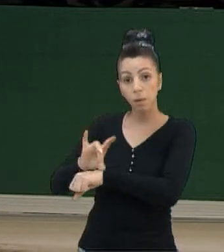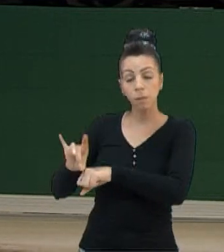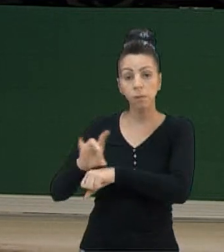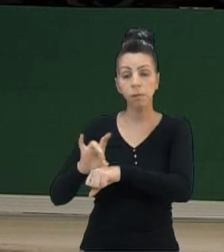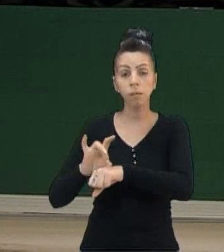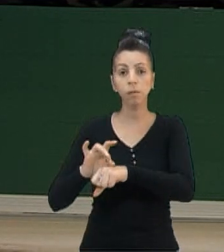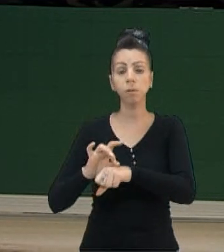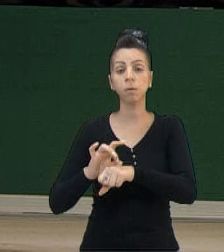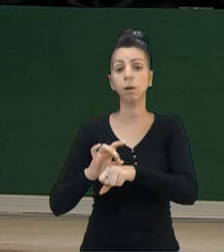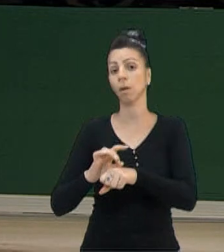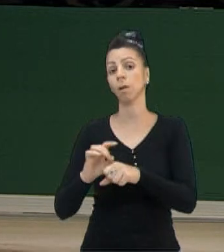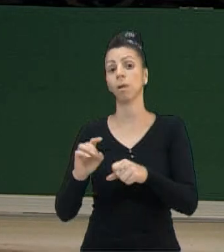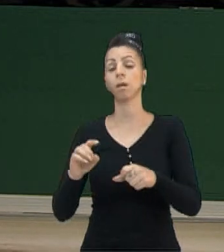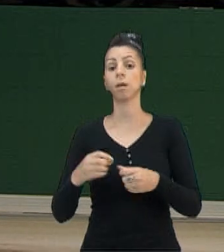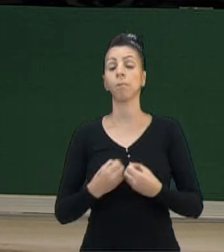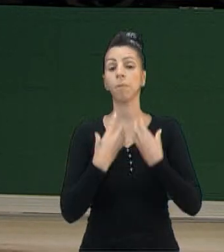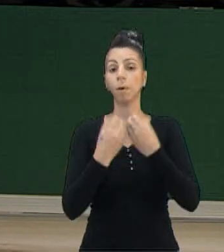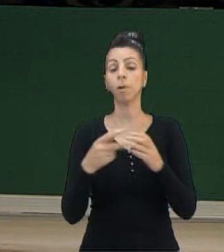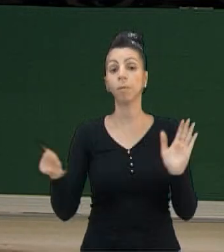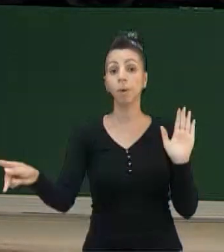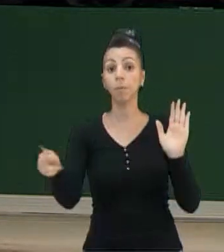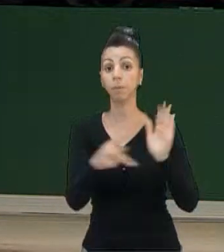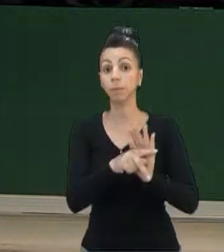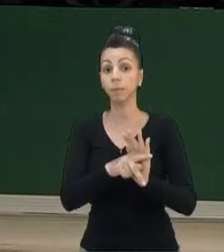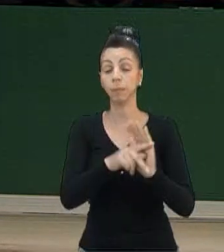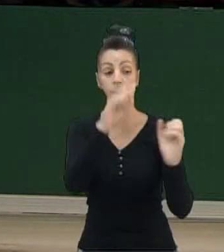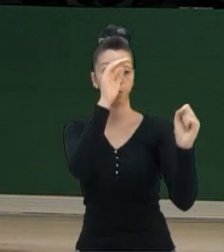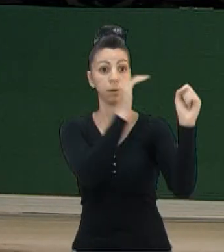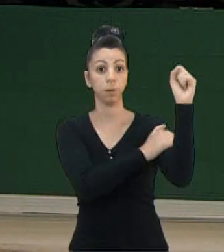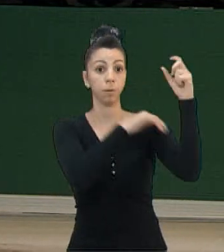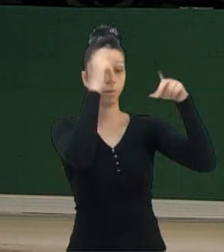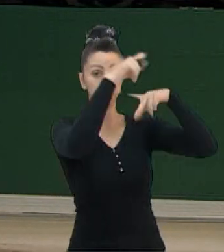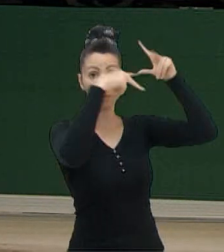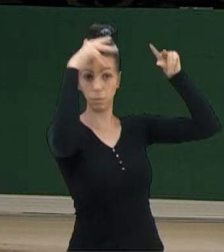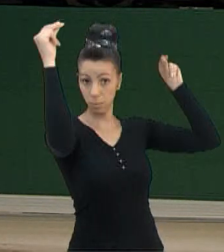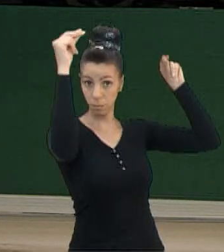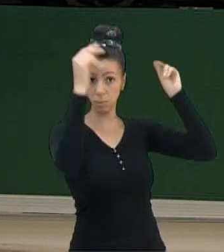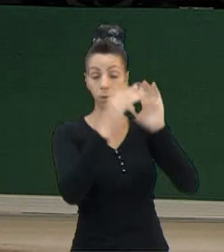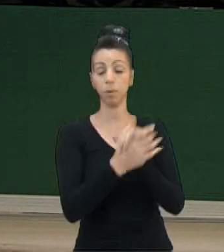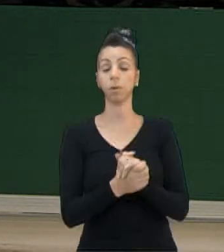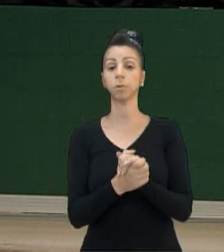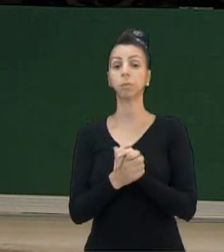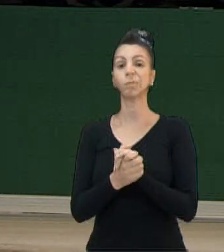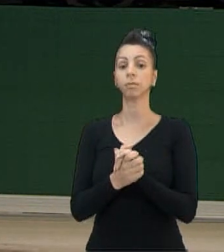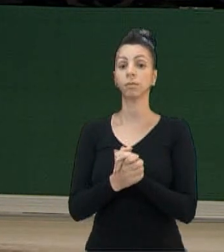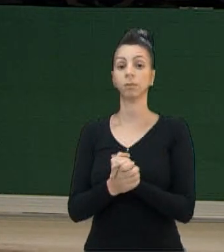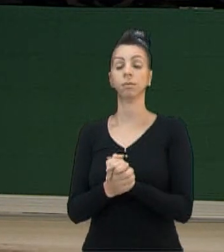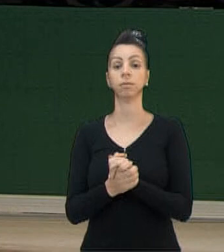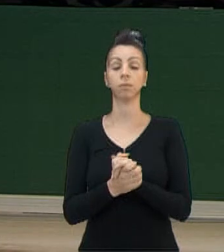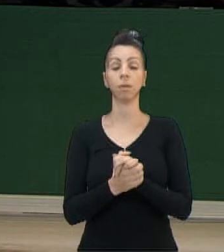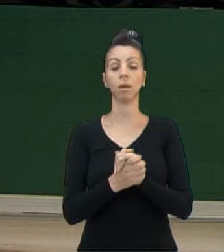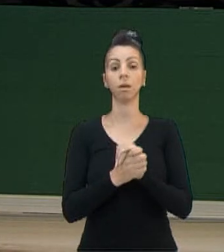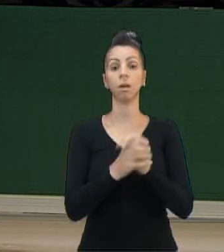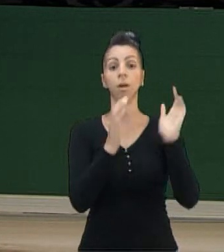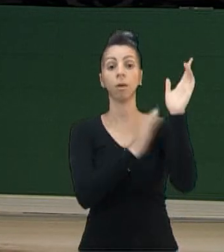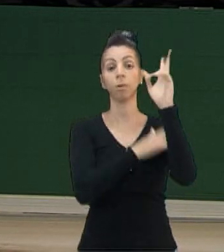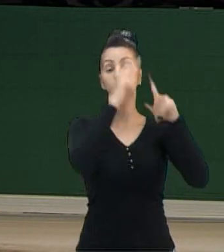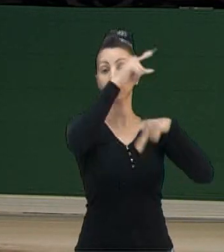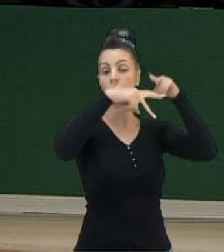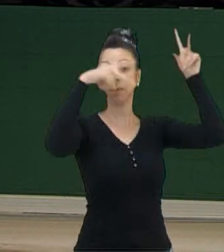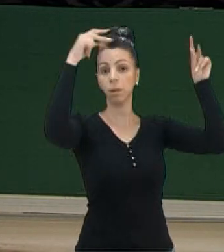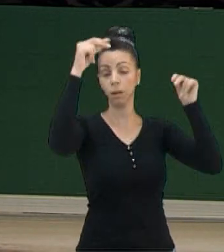discussões femininas desse lugar do feminino negro. E eu escolhi aí esse poema dela,